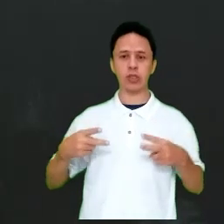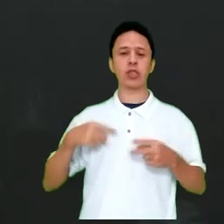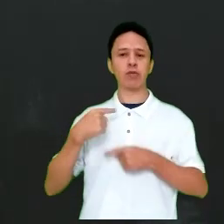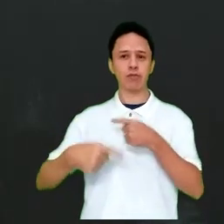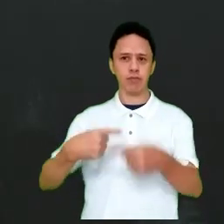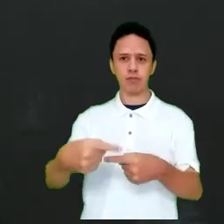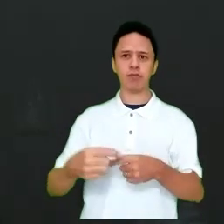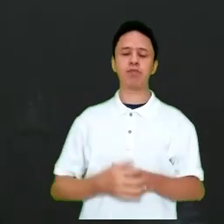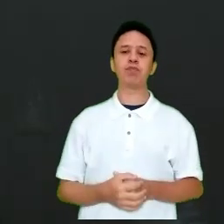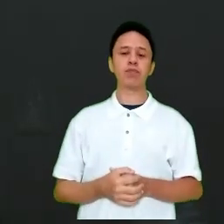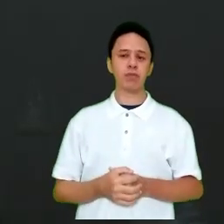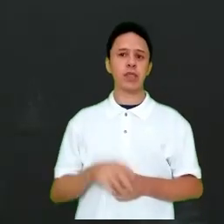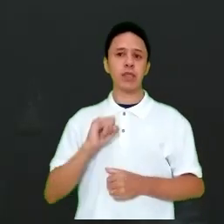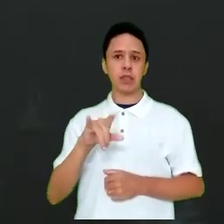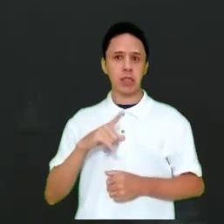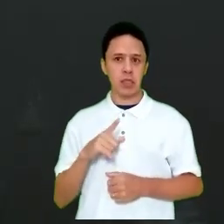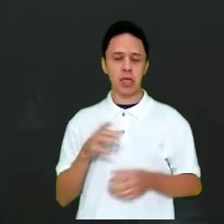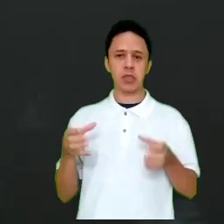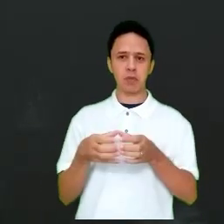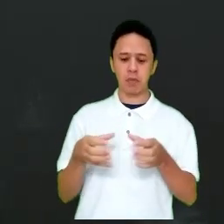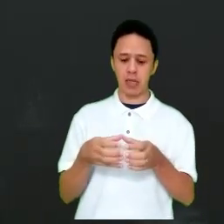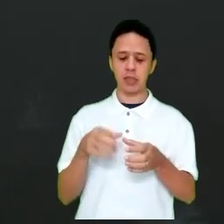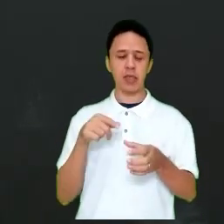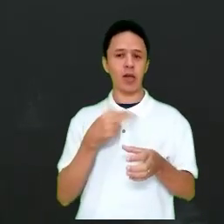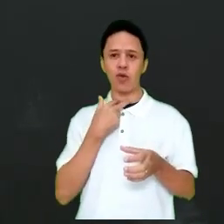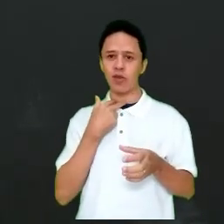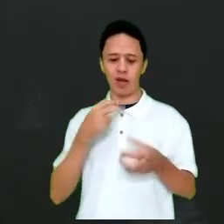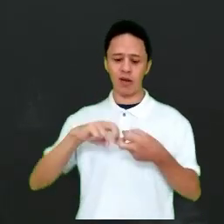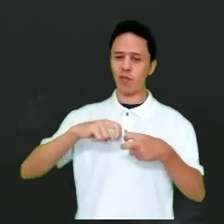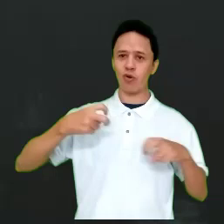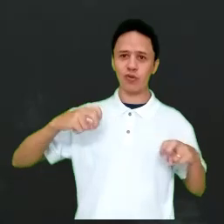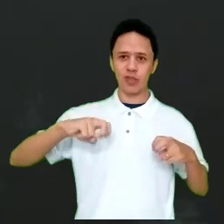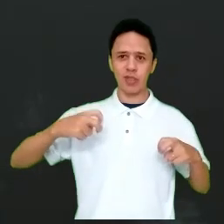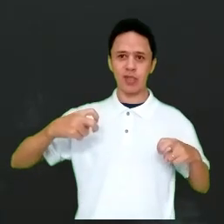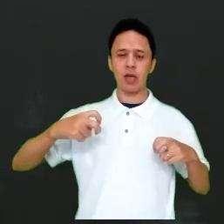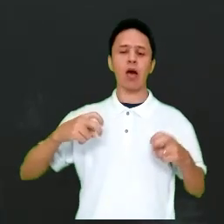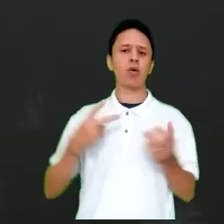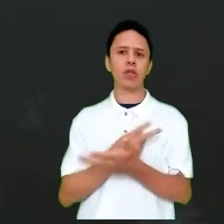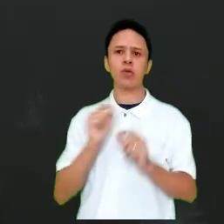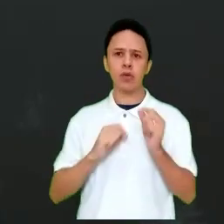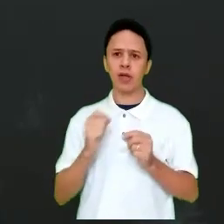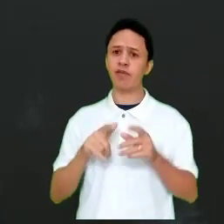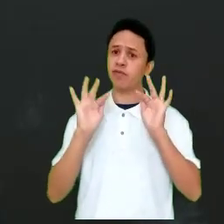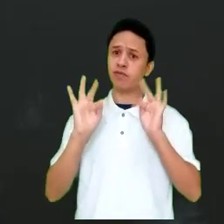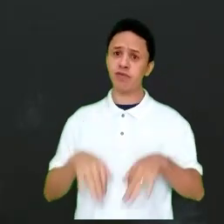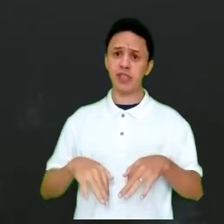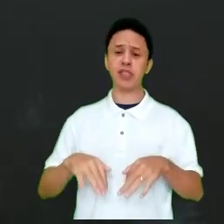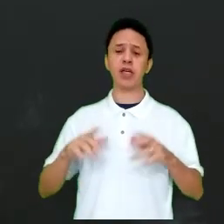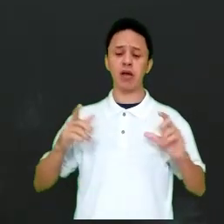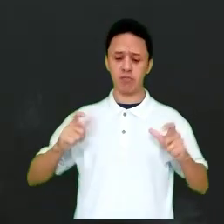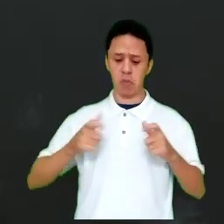genética sendo passada adiante. Se eu tenho uma espécie e que ela não tem mais condições de se reproduzir, essa espécie está fadada ao